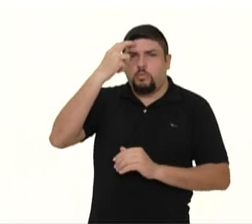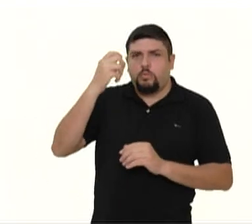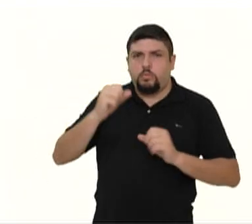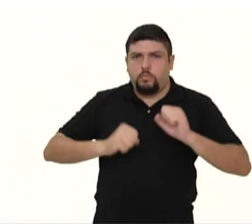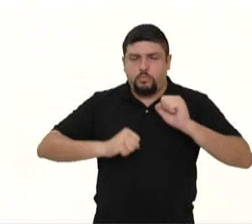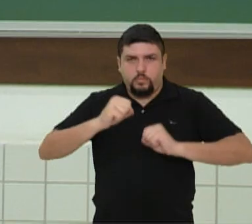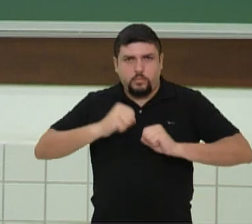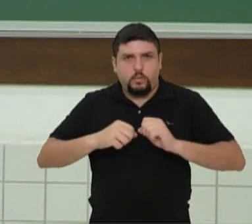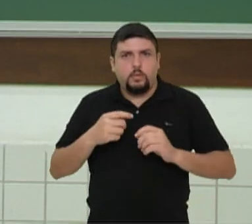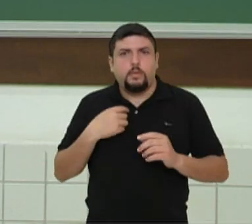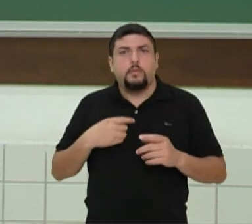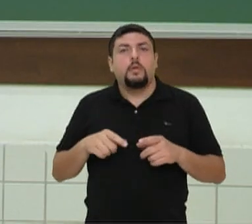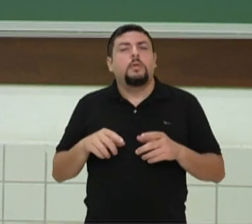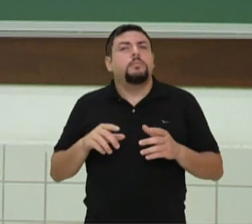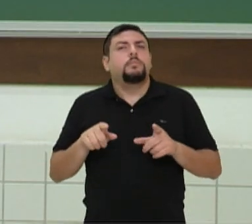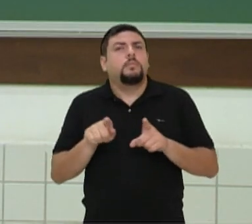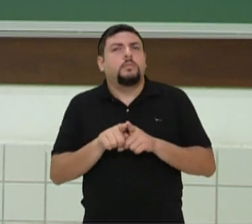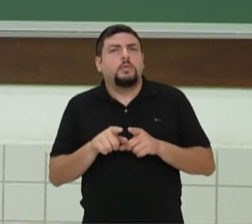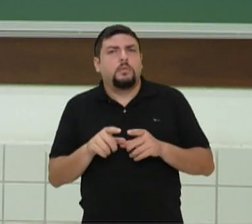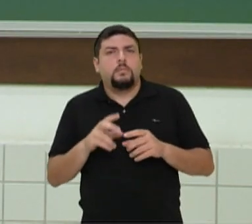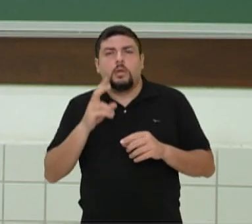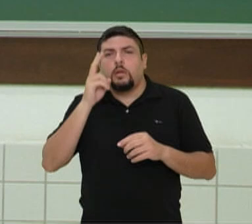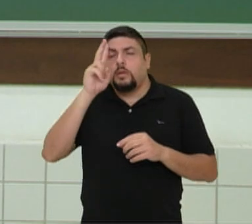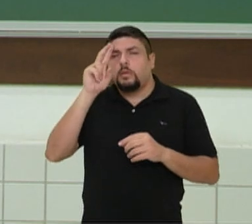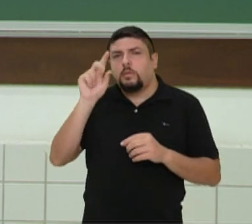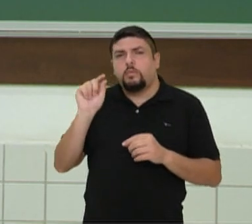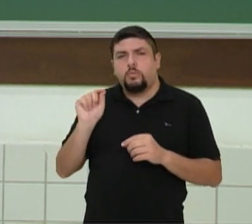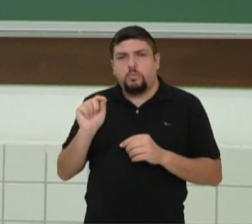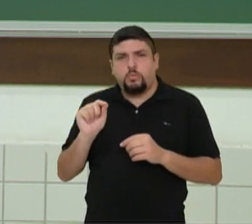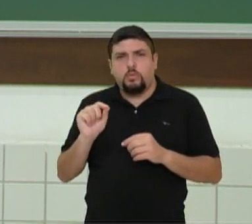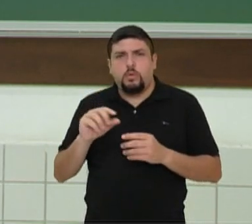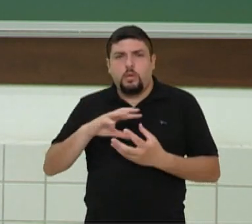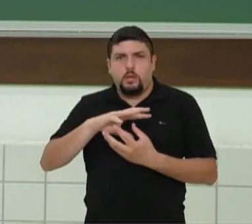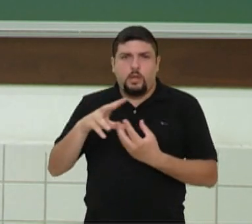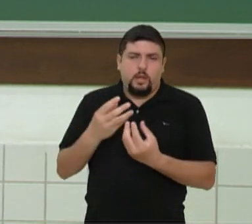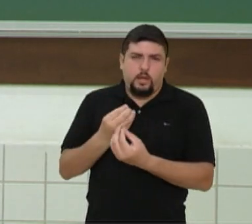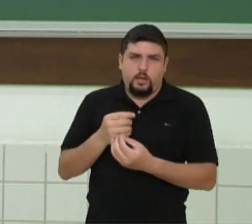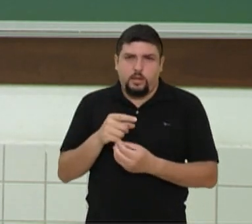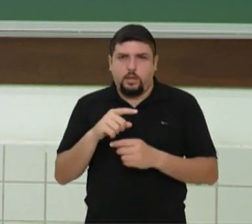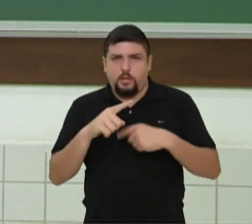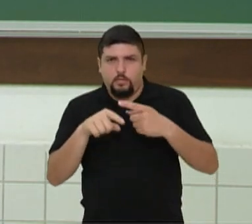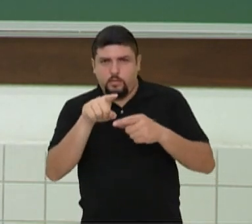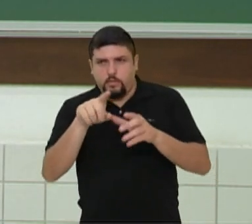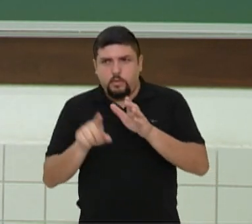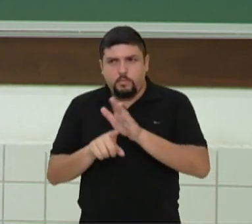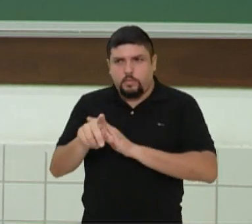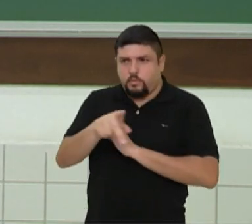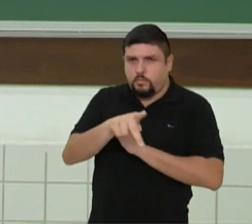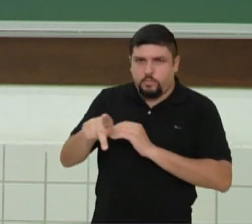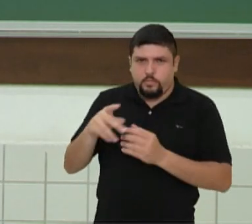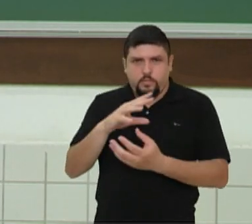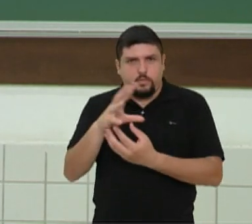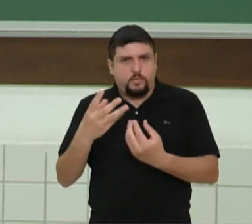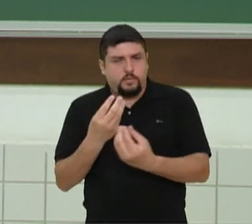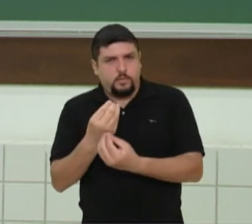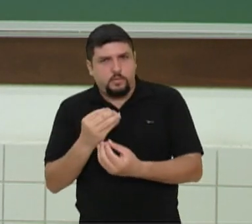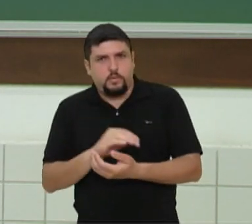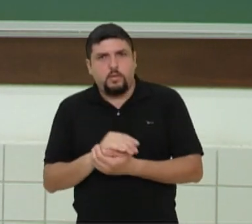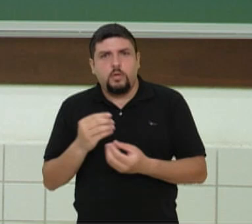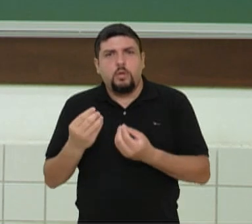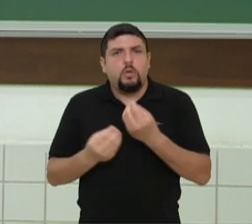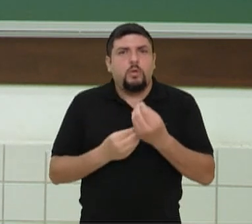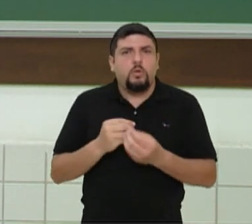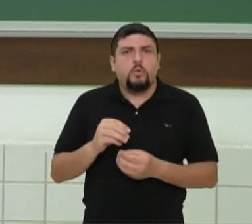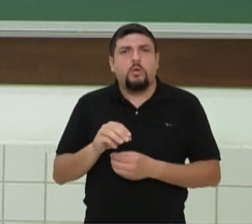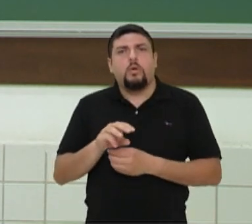vão lembrar também as obras de arte, e você pergunte isso para o teu professor de educação artística, ele vai gostar da pergunta, sobre o